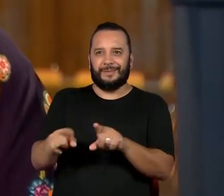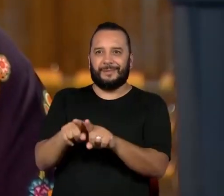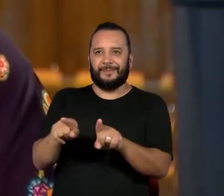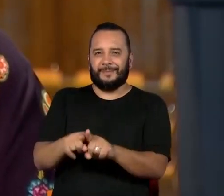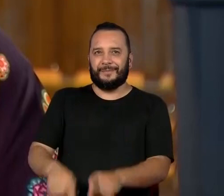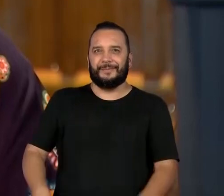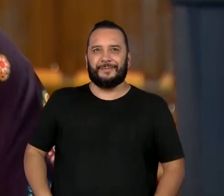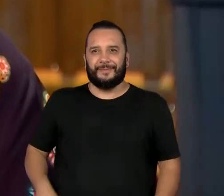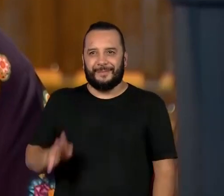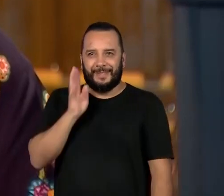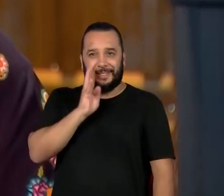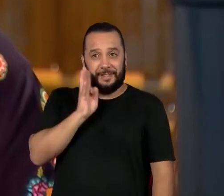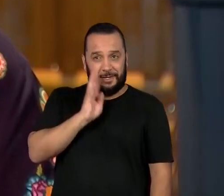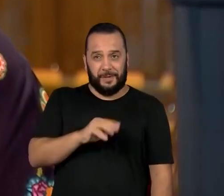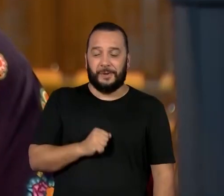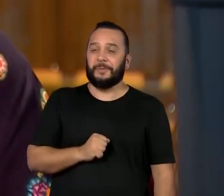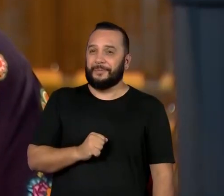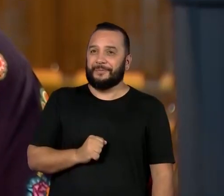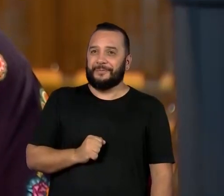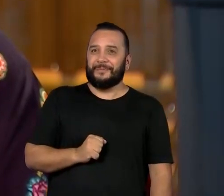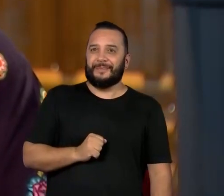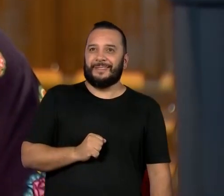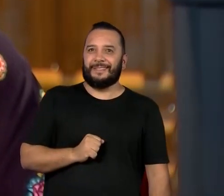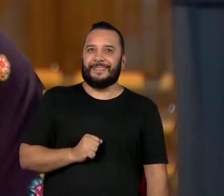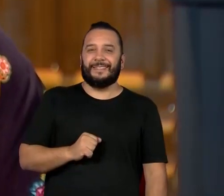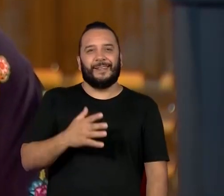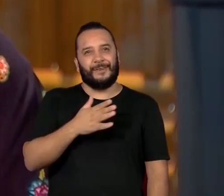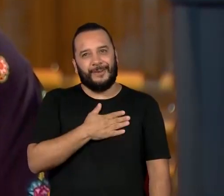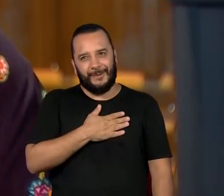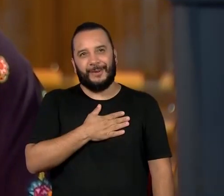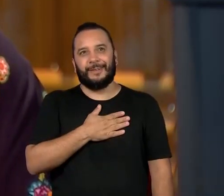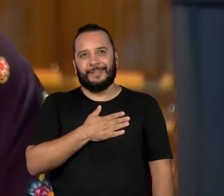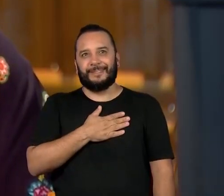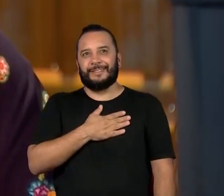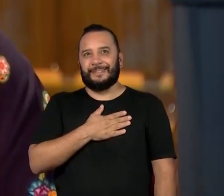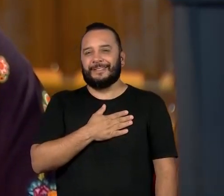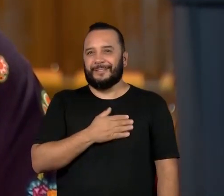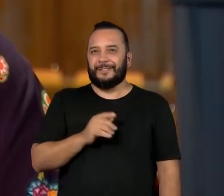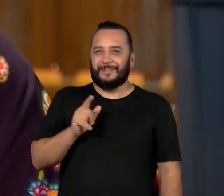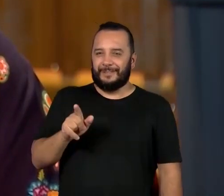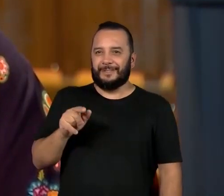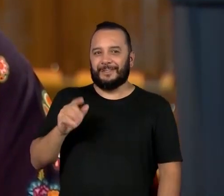isso legal é legal é É eu gosto de ter isso registrado no meu HD